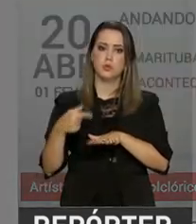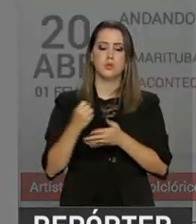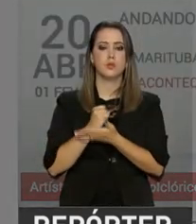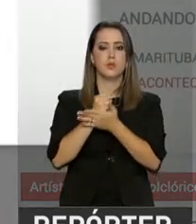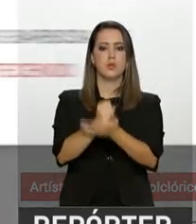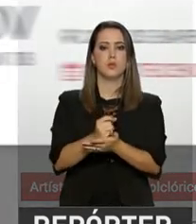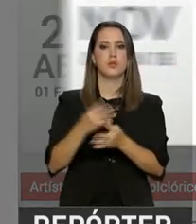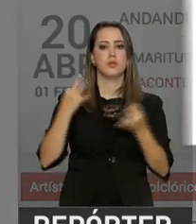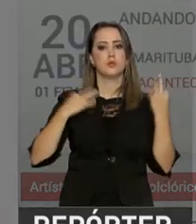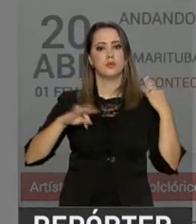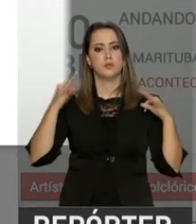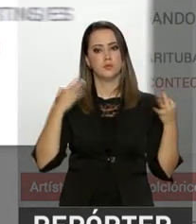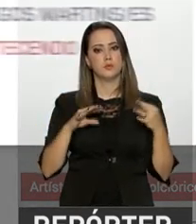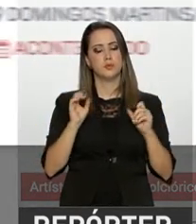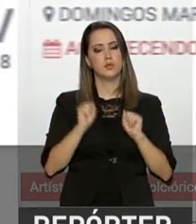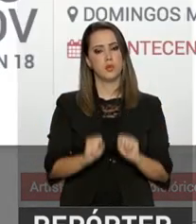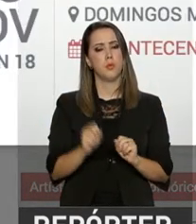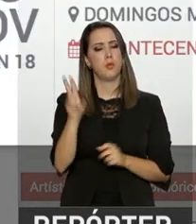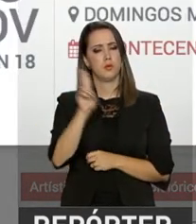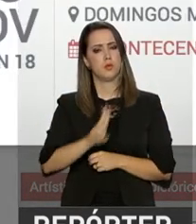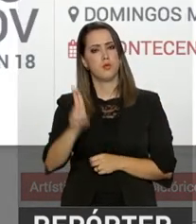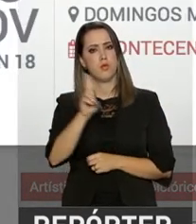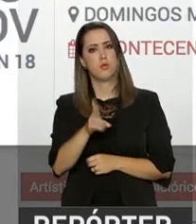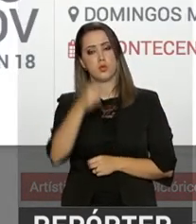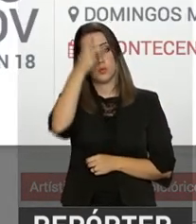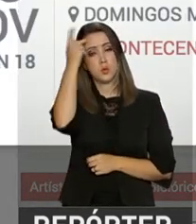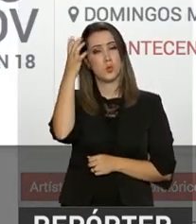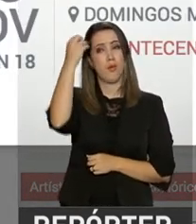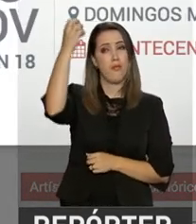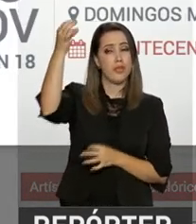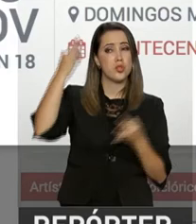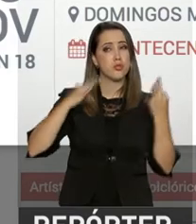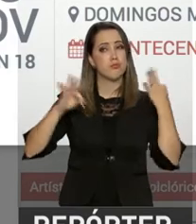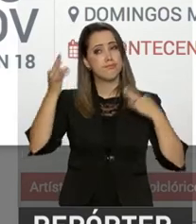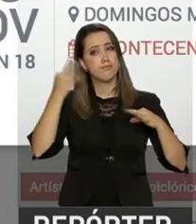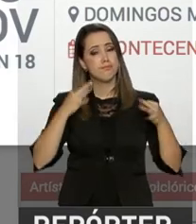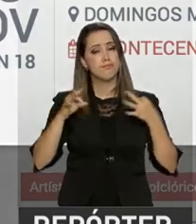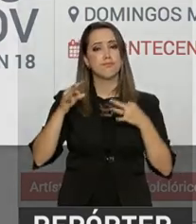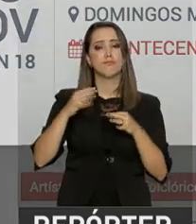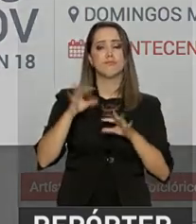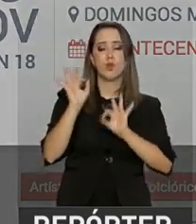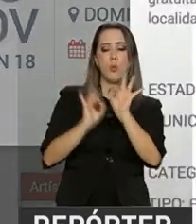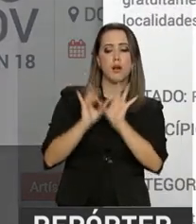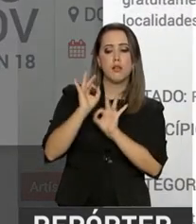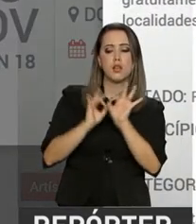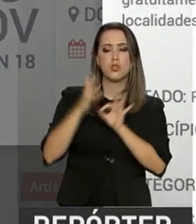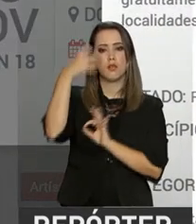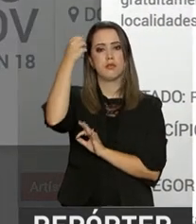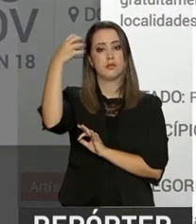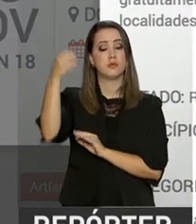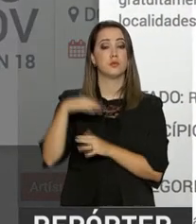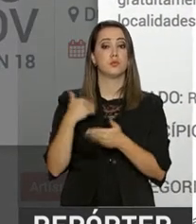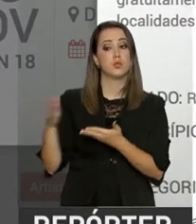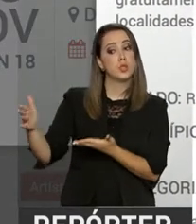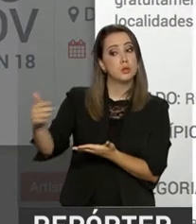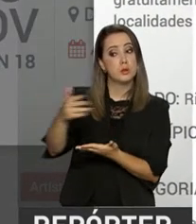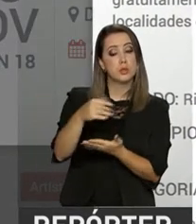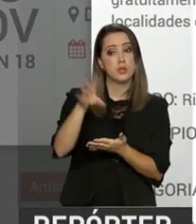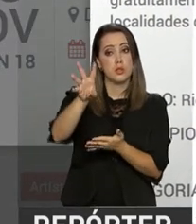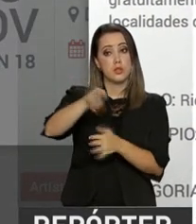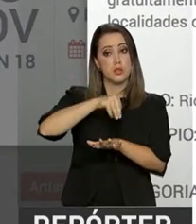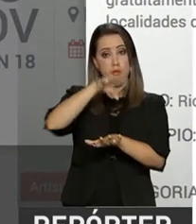oferta turística, que possam ser úteis ao turista no momento de planejar a viagem. As informações foram coletadas de